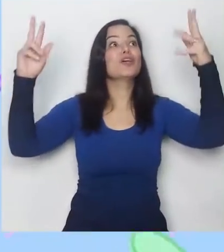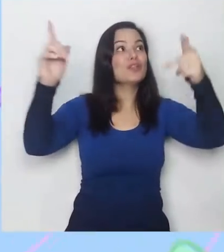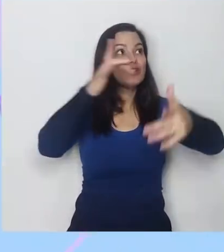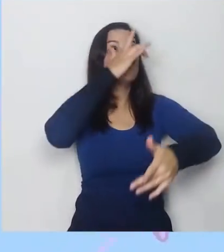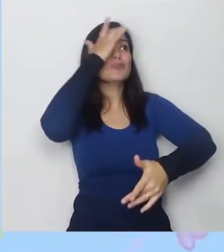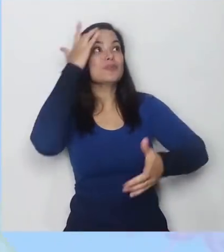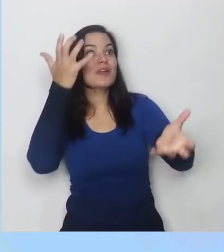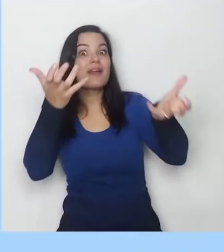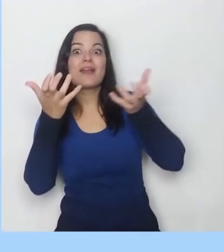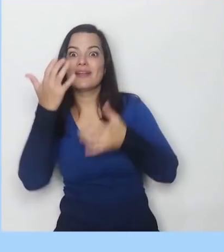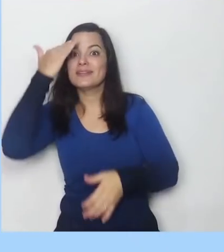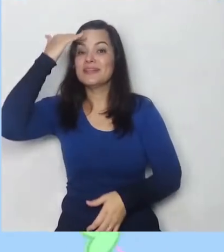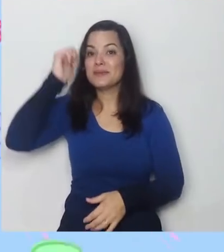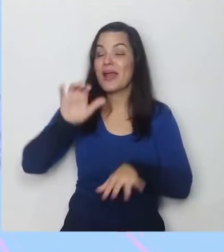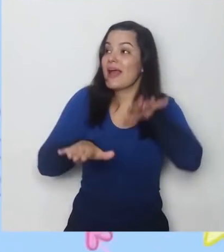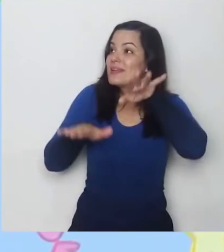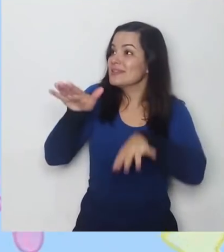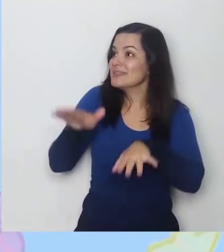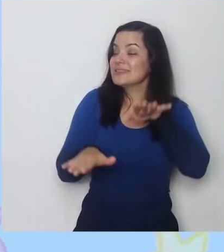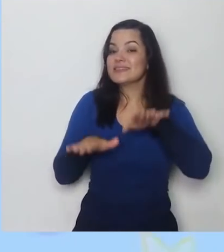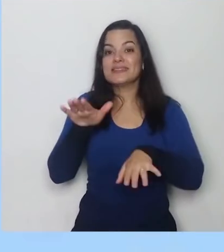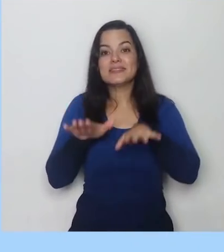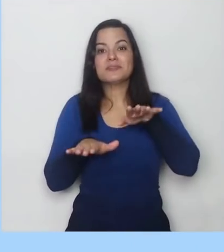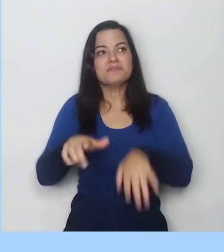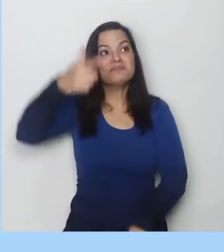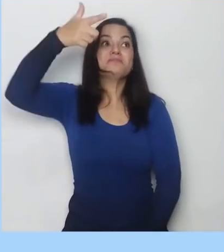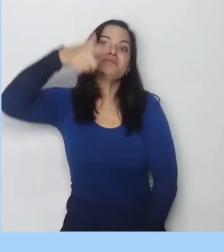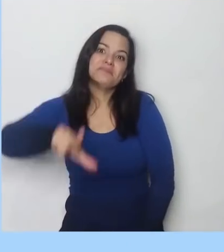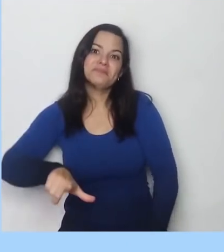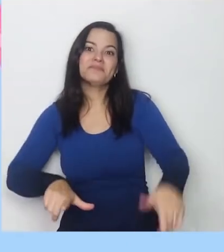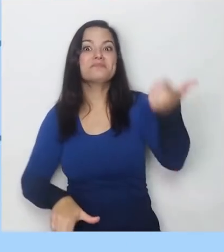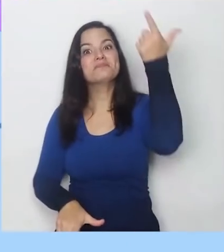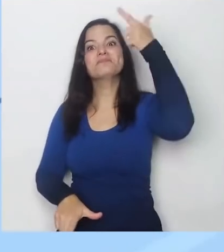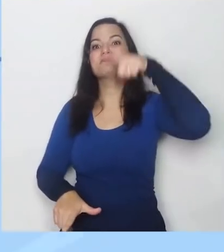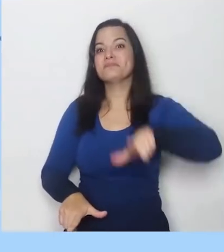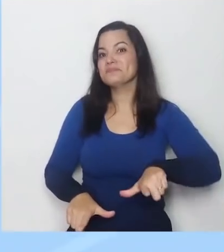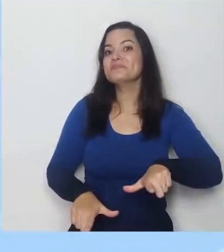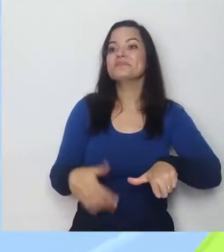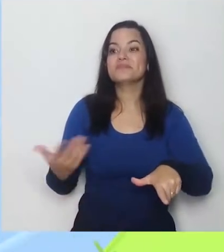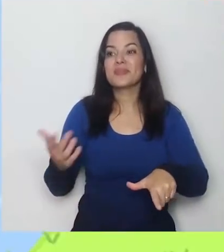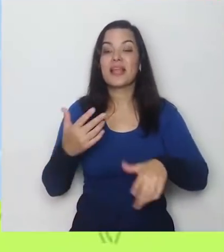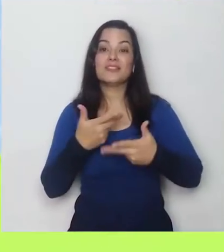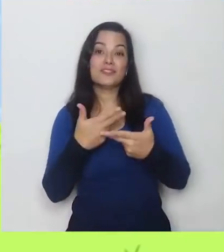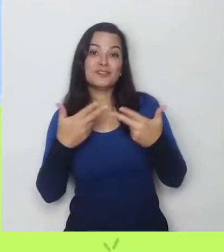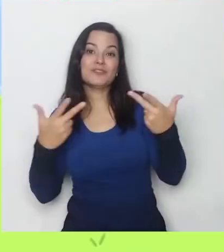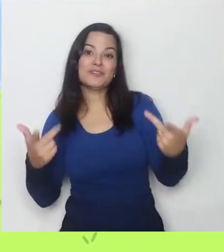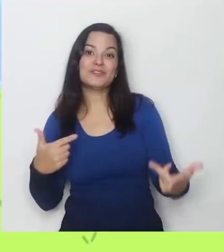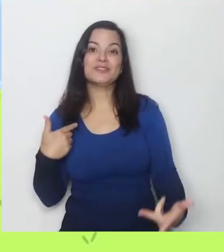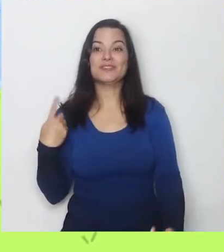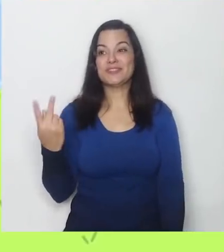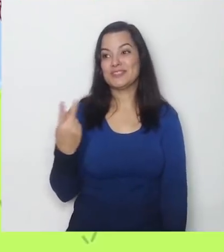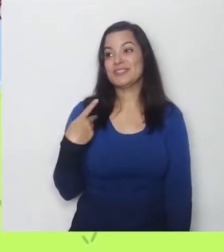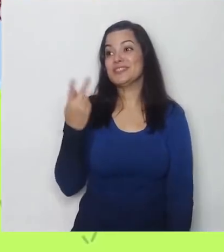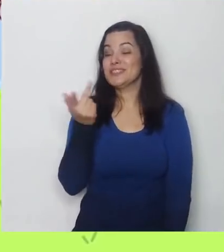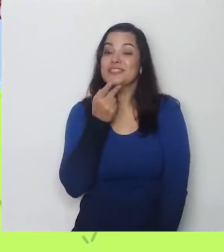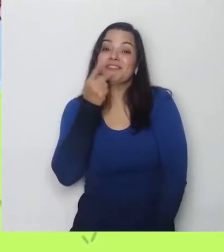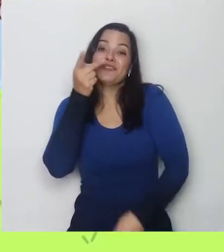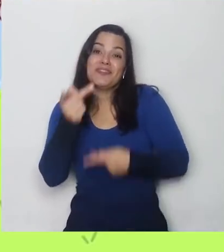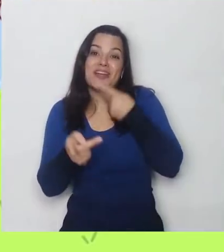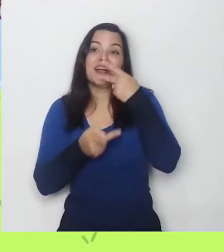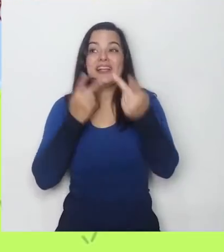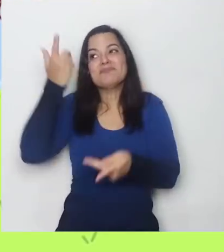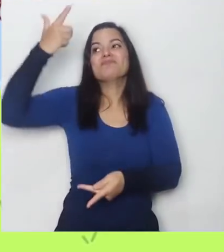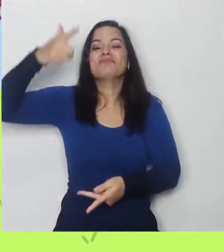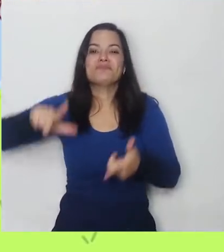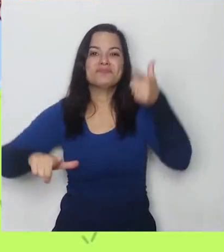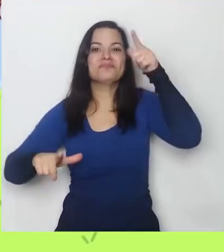Às vezes ele repete tudo que a gente fala, e